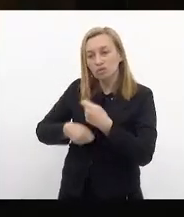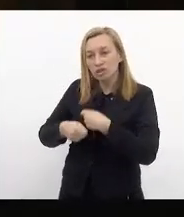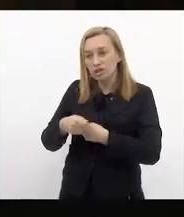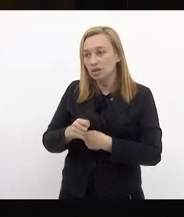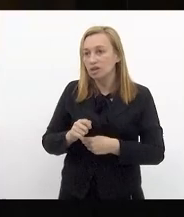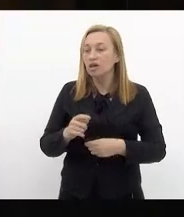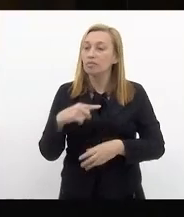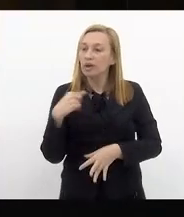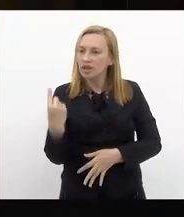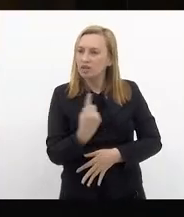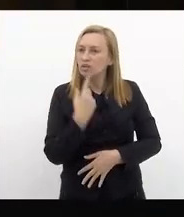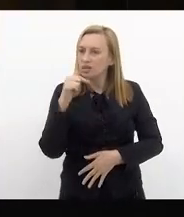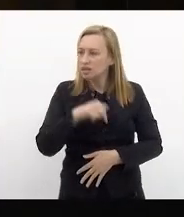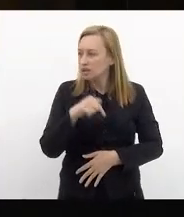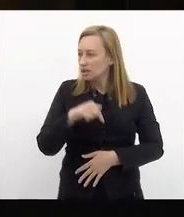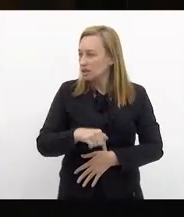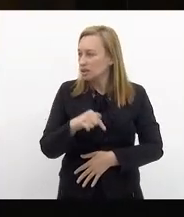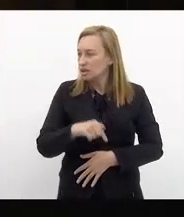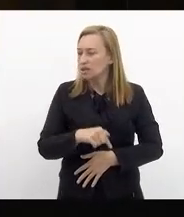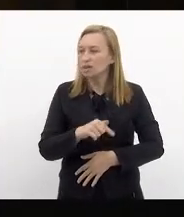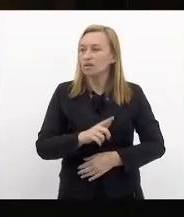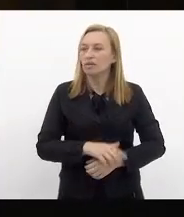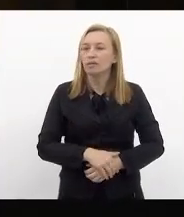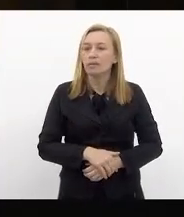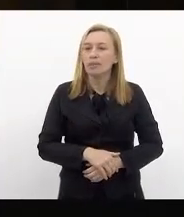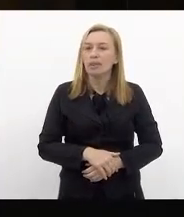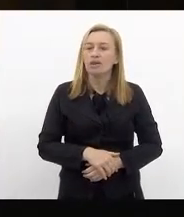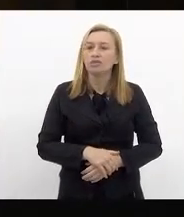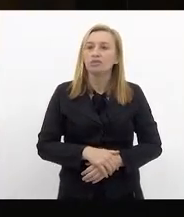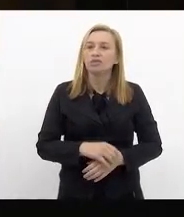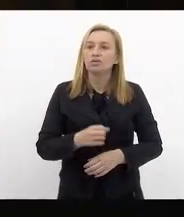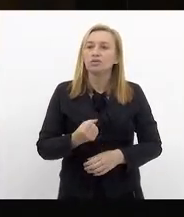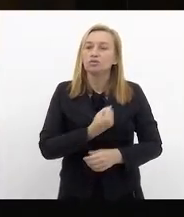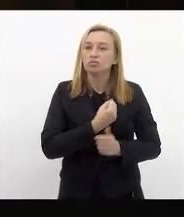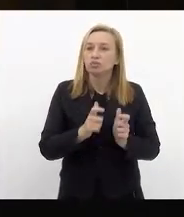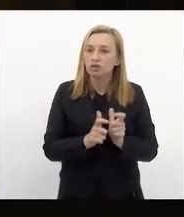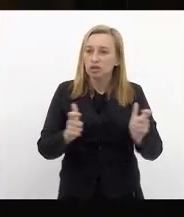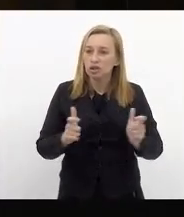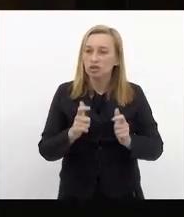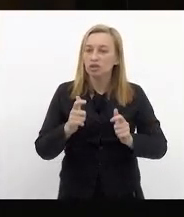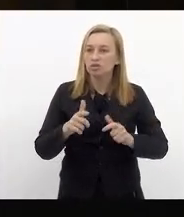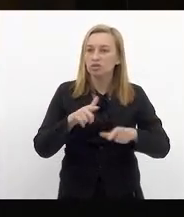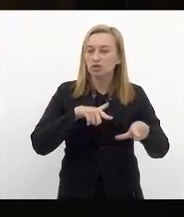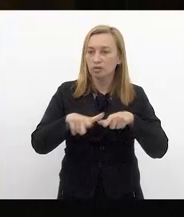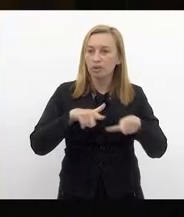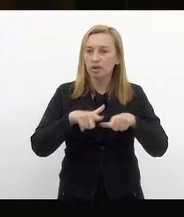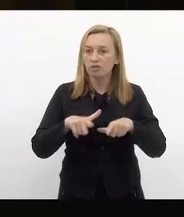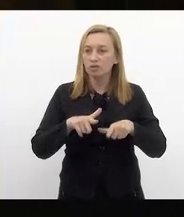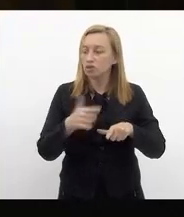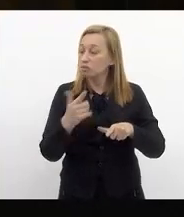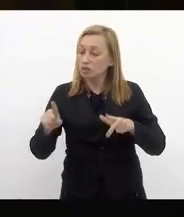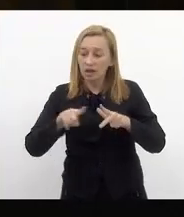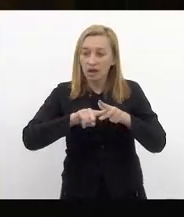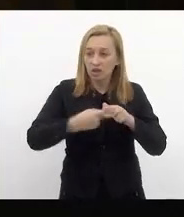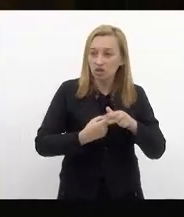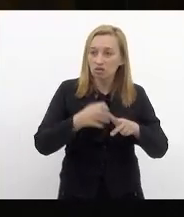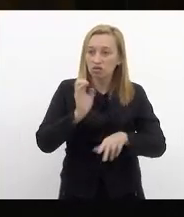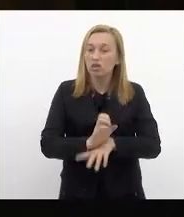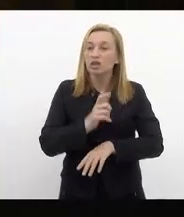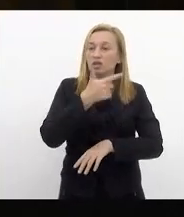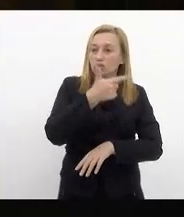E, para nós, aqui é uma patifaria que a maioria das categorias do Estado estejam sem reajuste